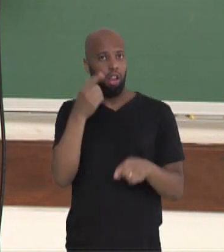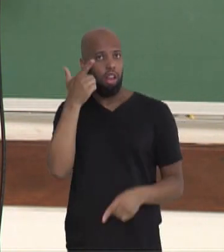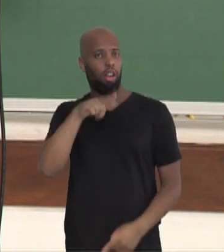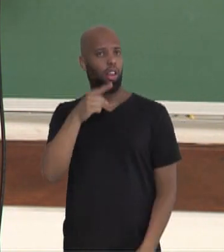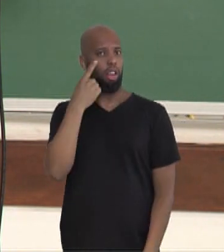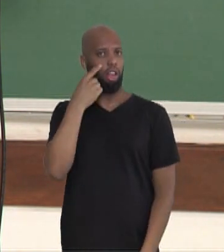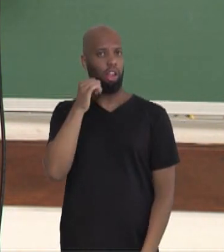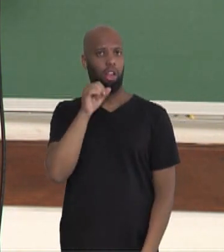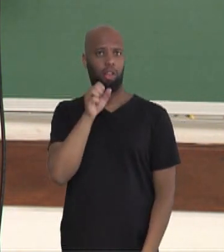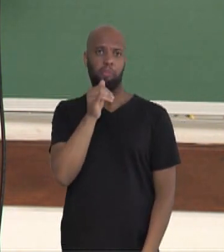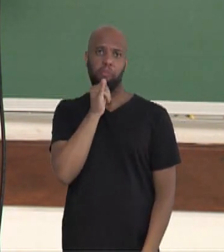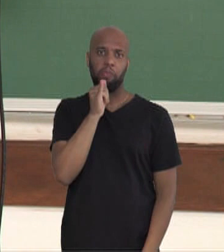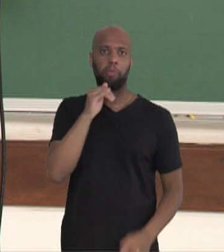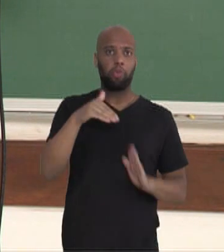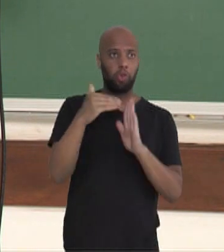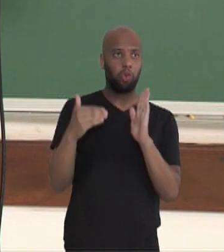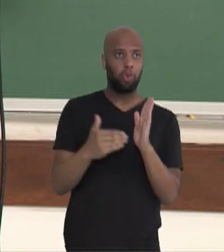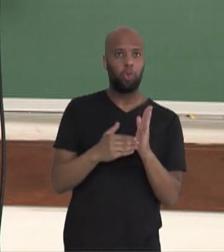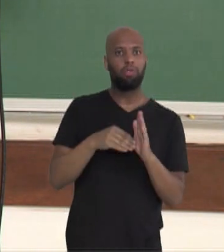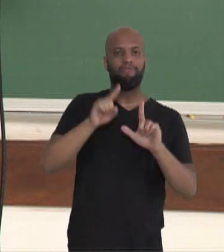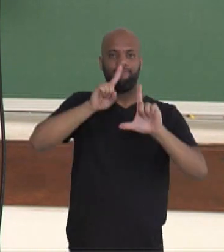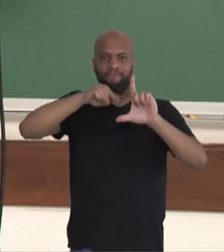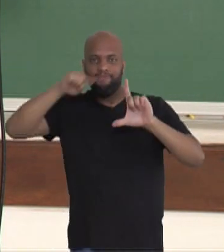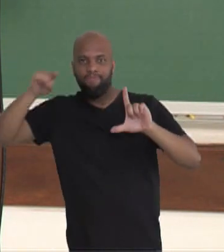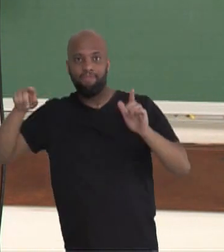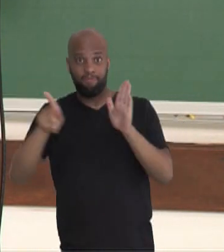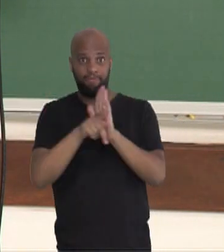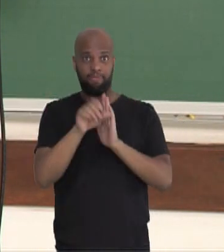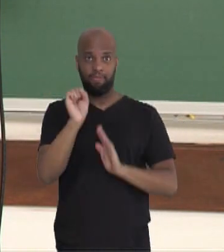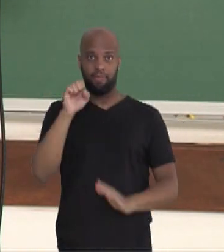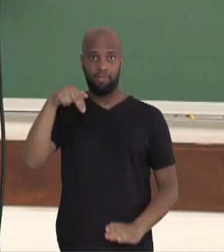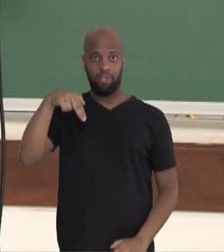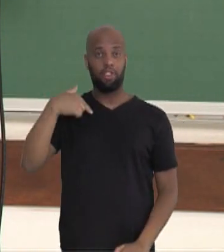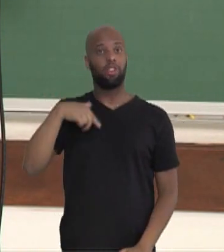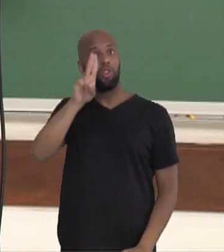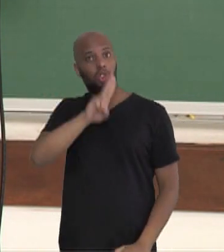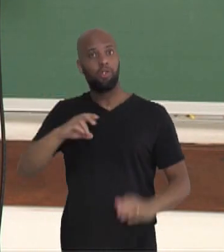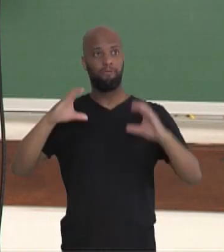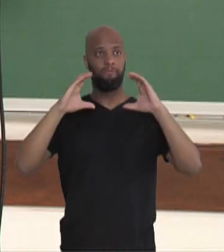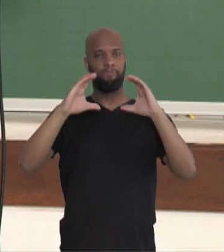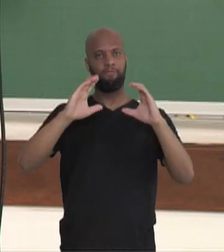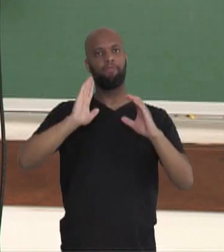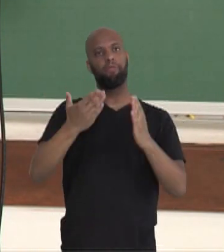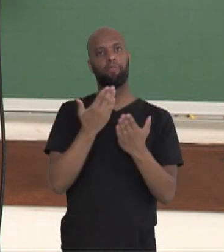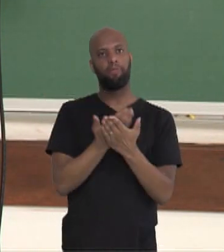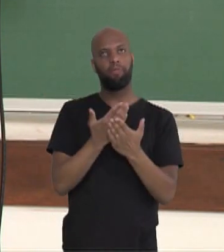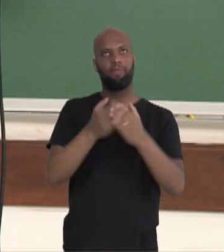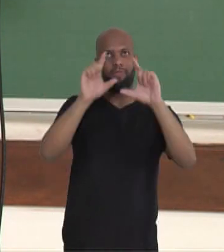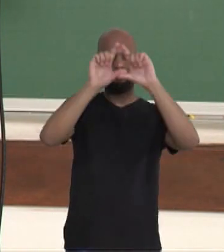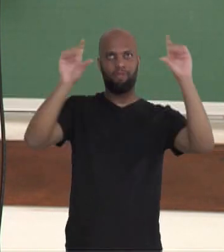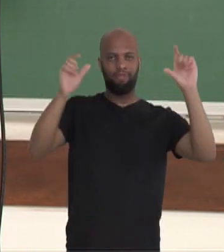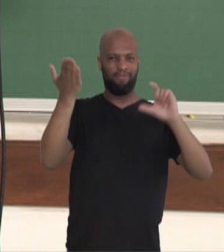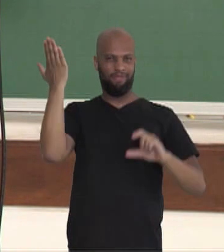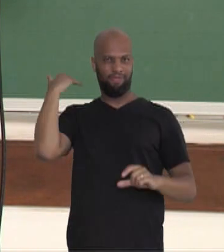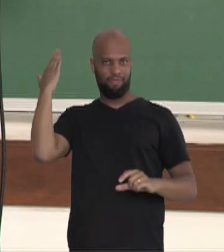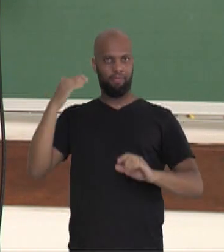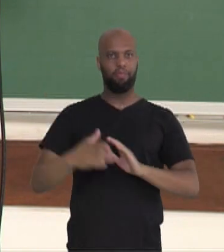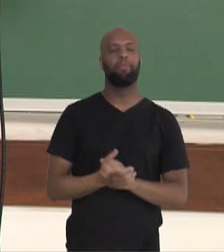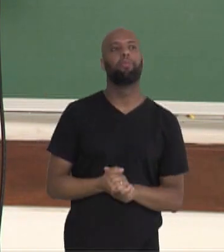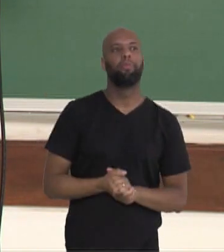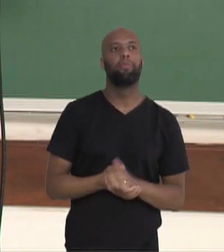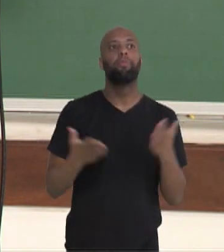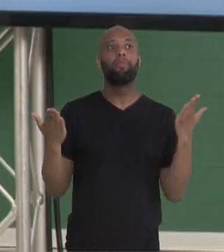que todo gráfico senoide, ele é montado através da função que a gente viu um pouquinho acima, beleza?